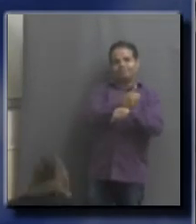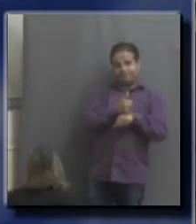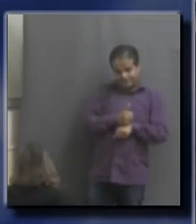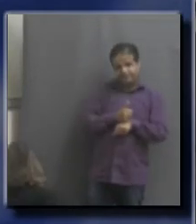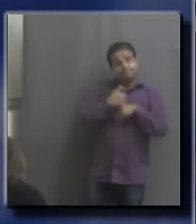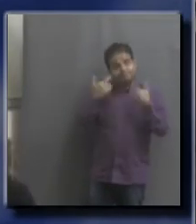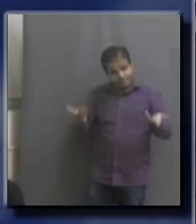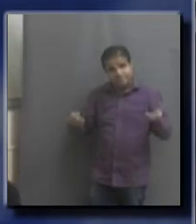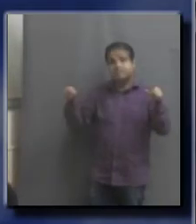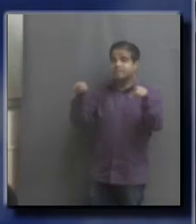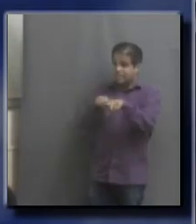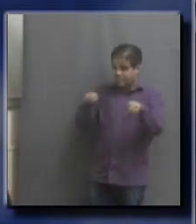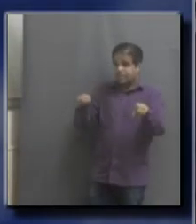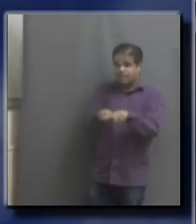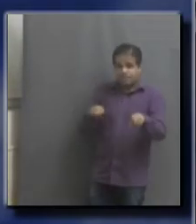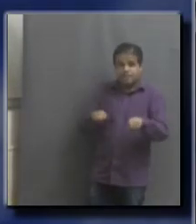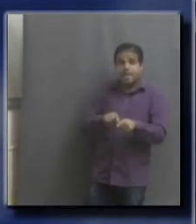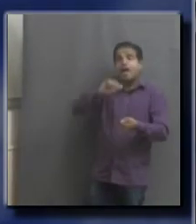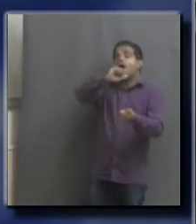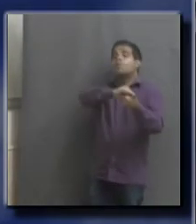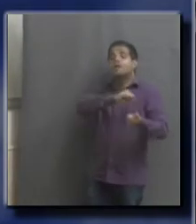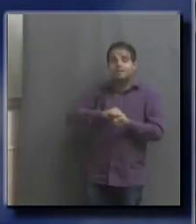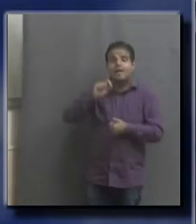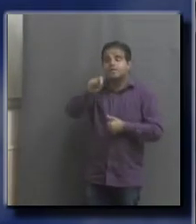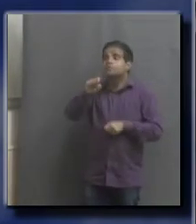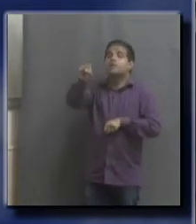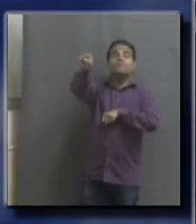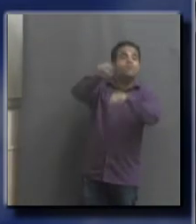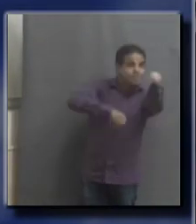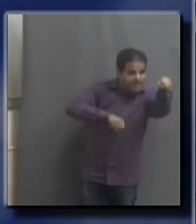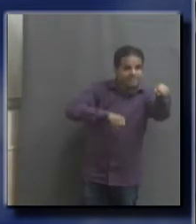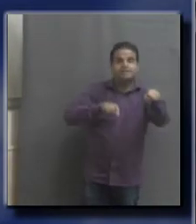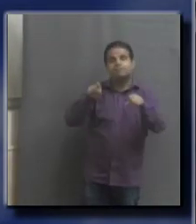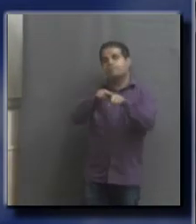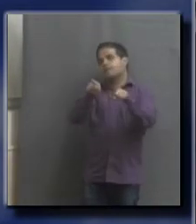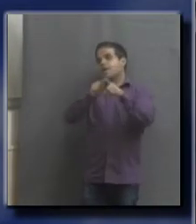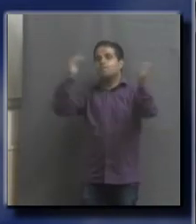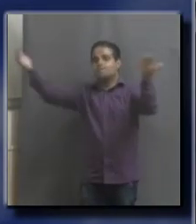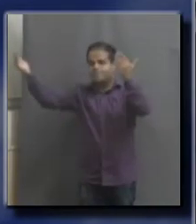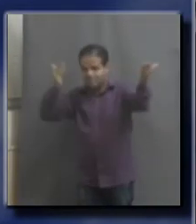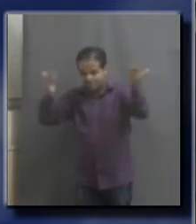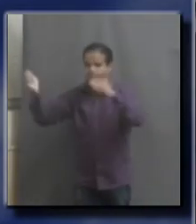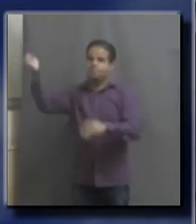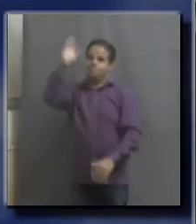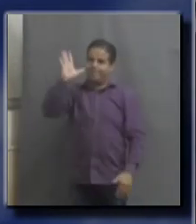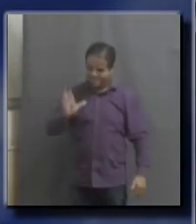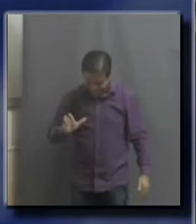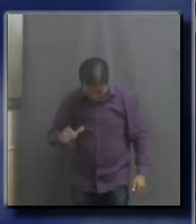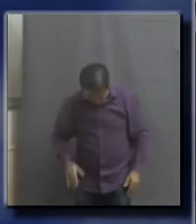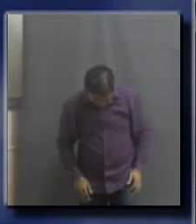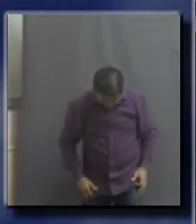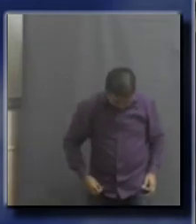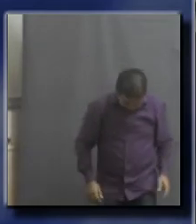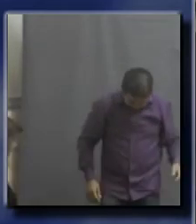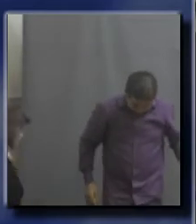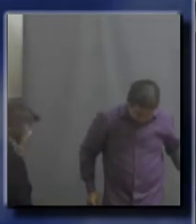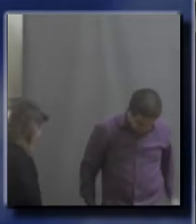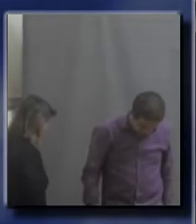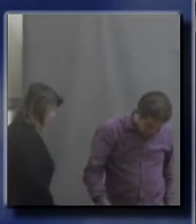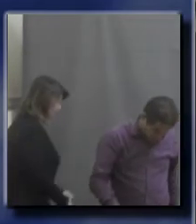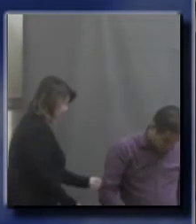e, particularmente, a qualidade da formação dos psicólogos brasileiros. Temos